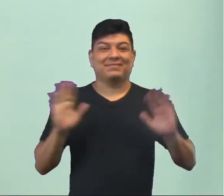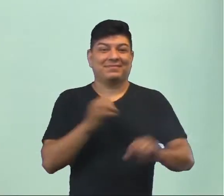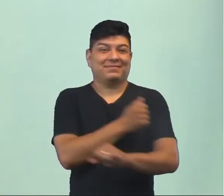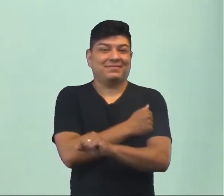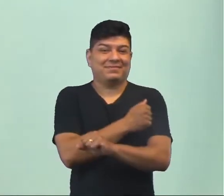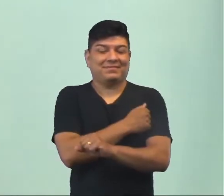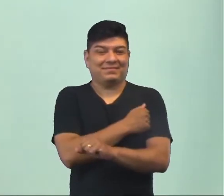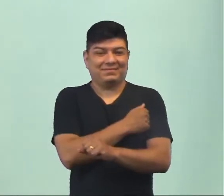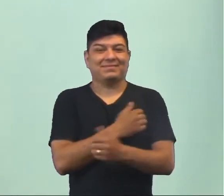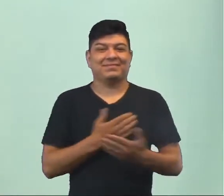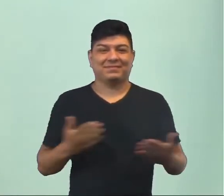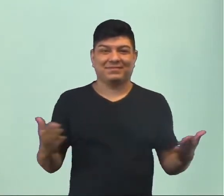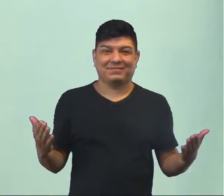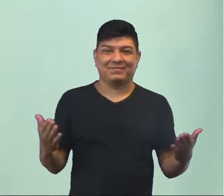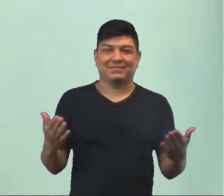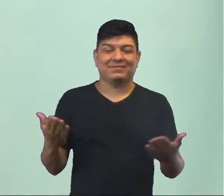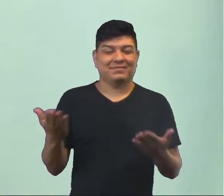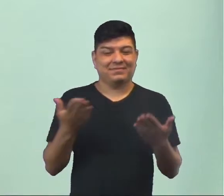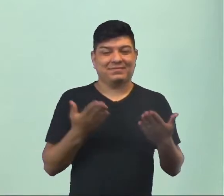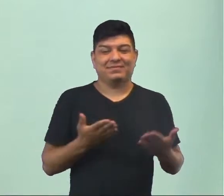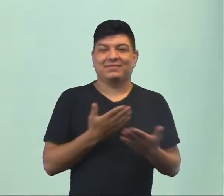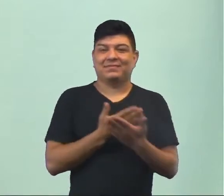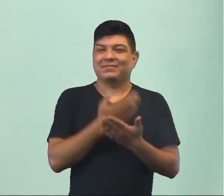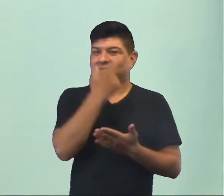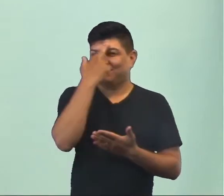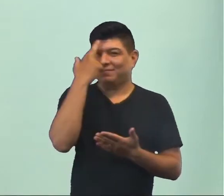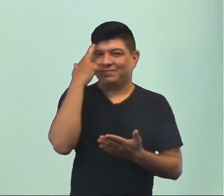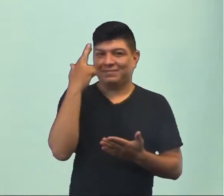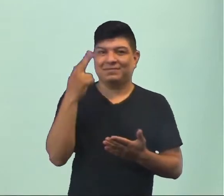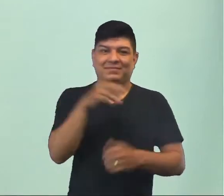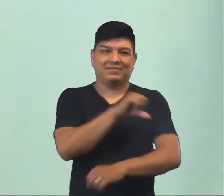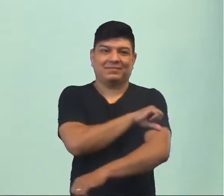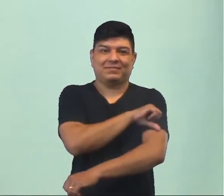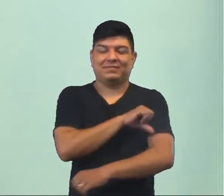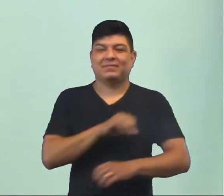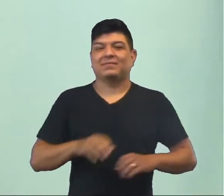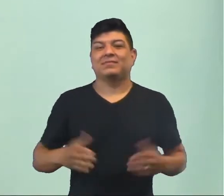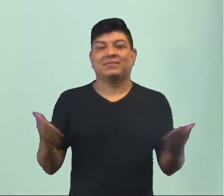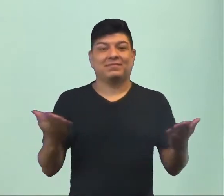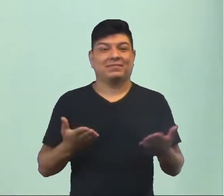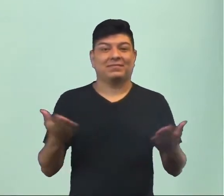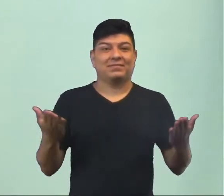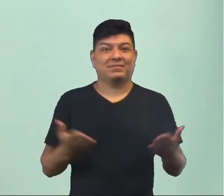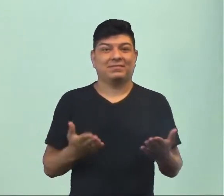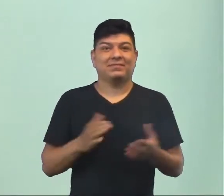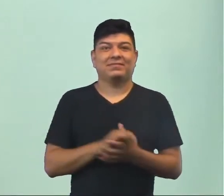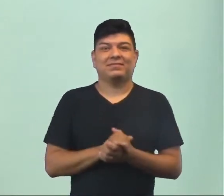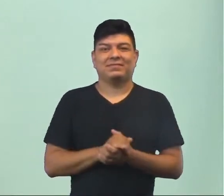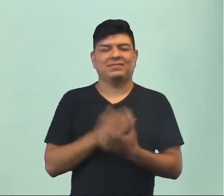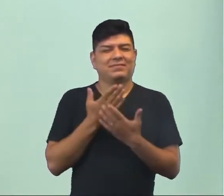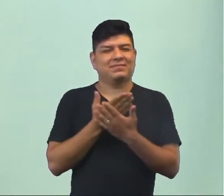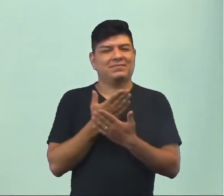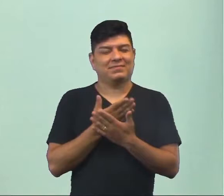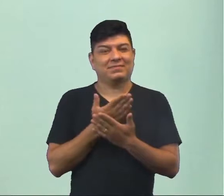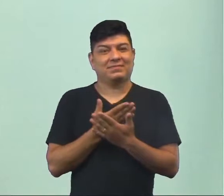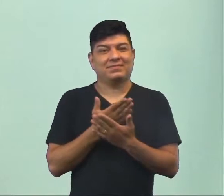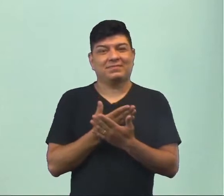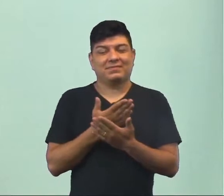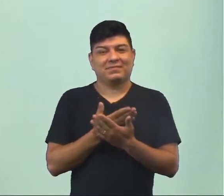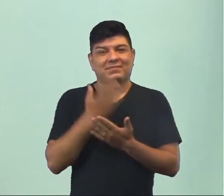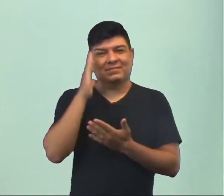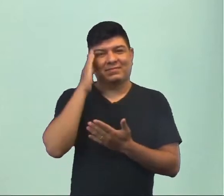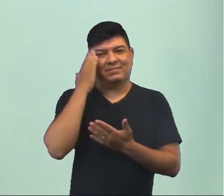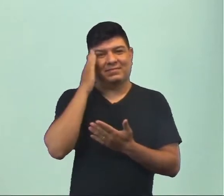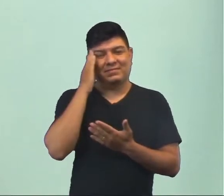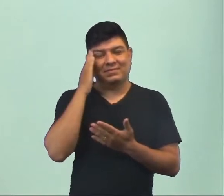Olá, alunos e alunos. Bem-vindos a mais uma aula de História aqui no 9º ano. Na aula de hoje, nós vamos estudar, entender um